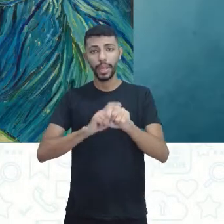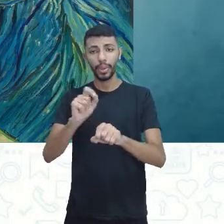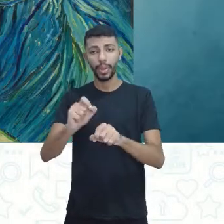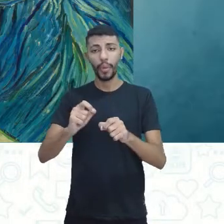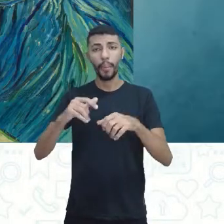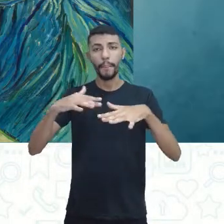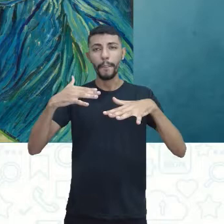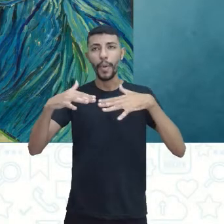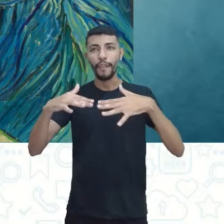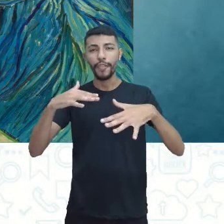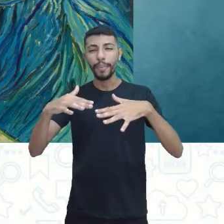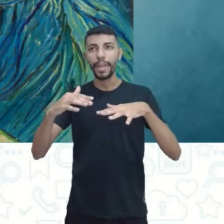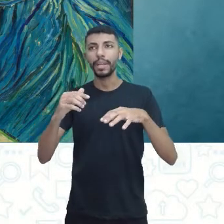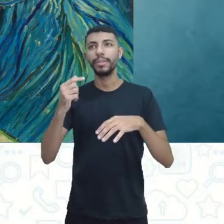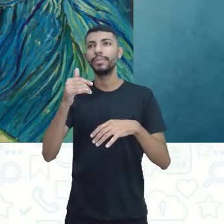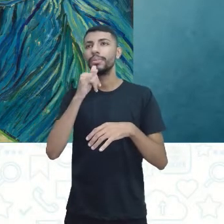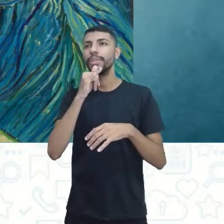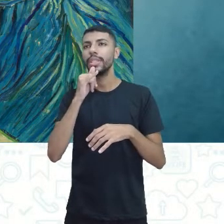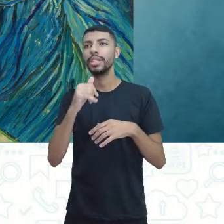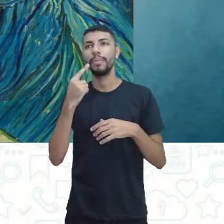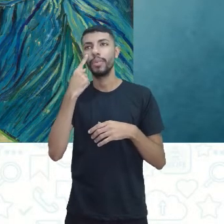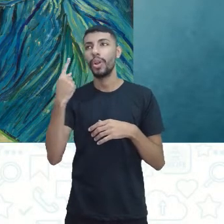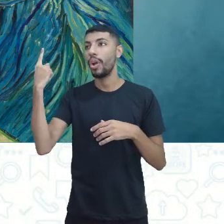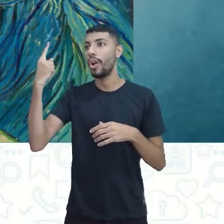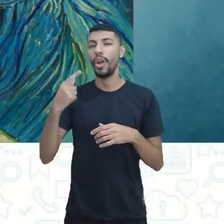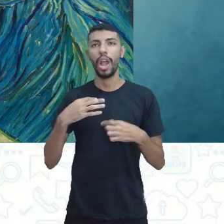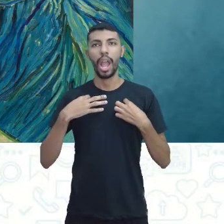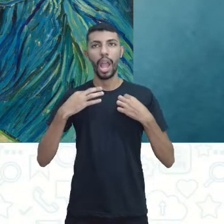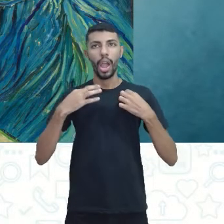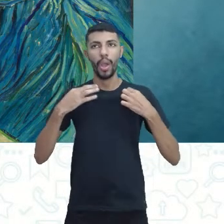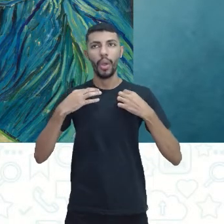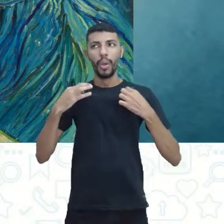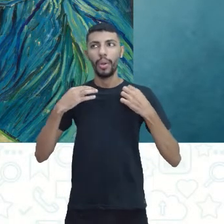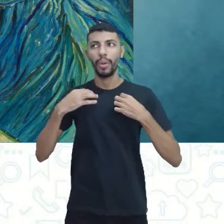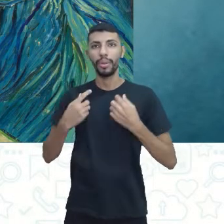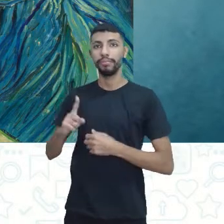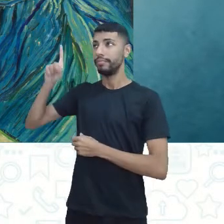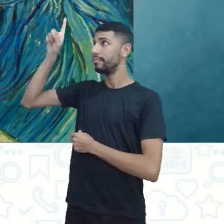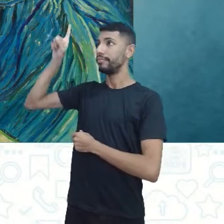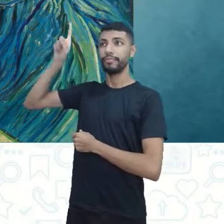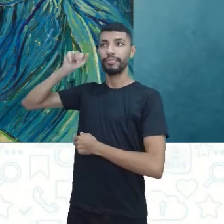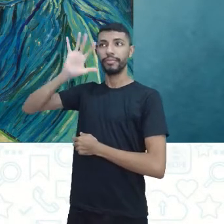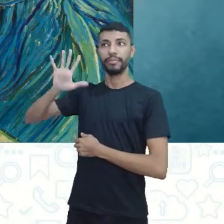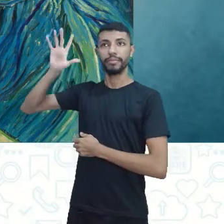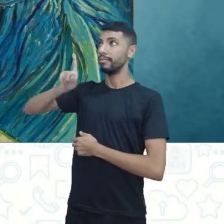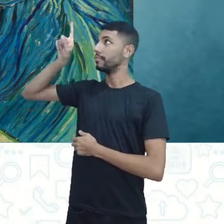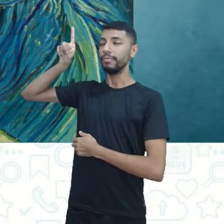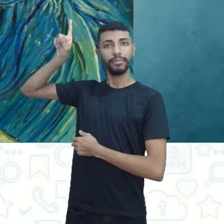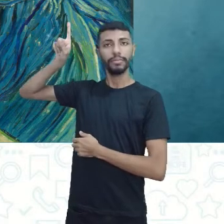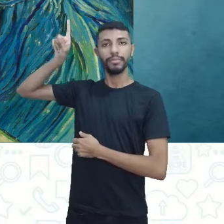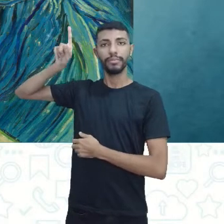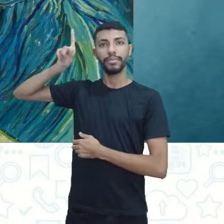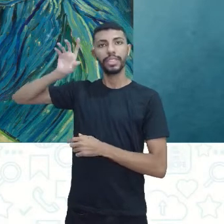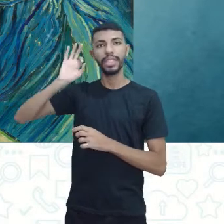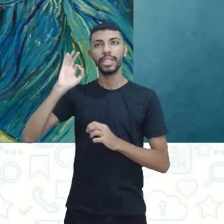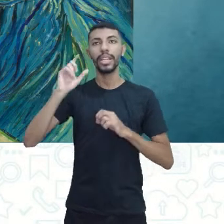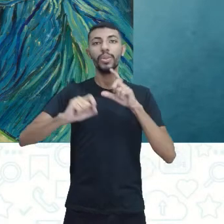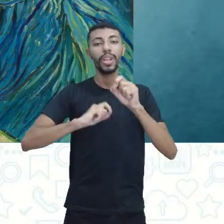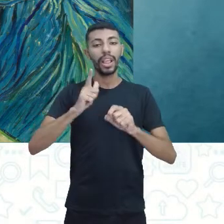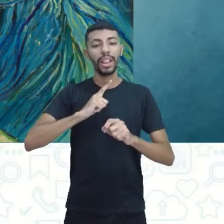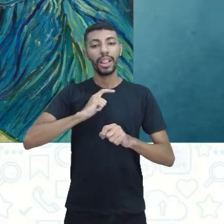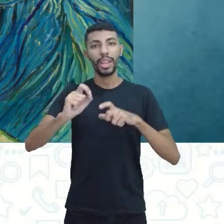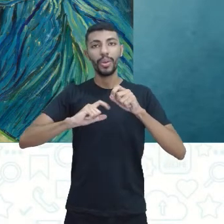gente observar as roupas, a roupa principalmente desse quadro que está perto de Bruno, ele dá uma ideia de